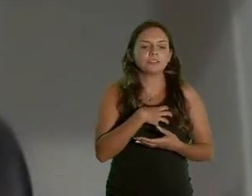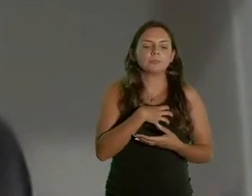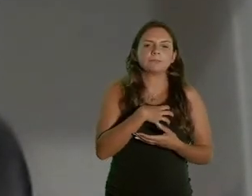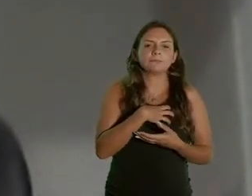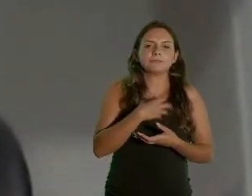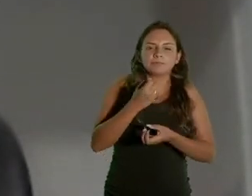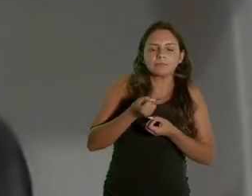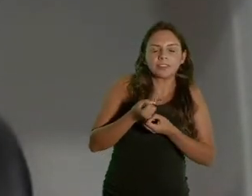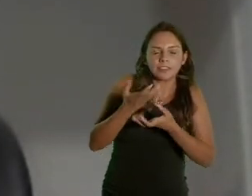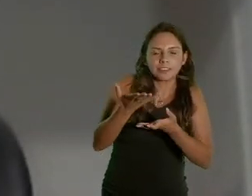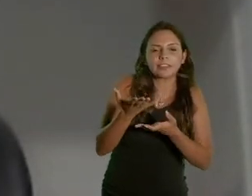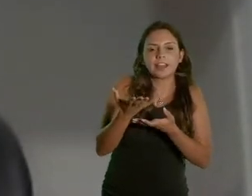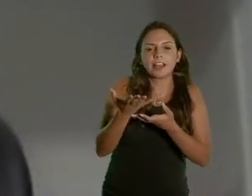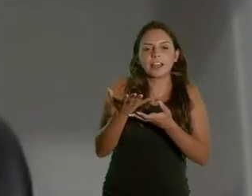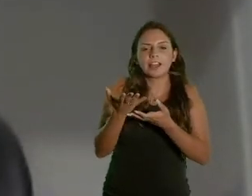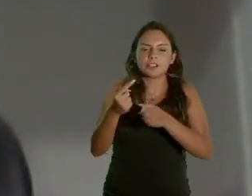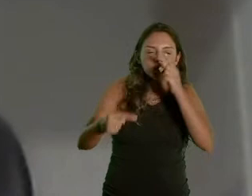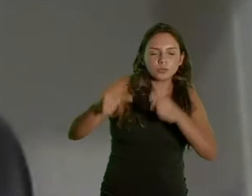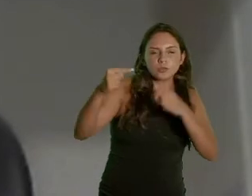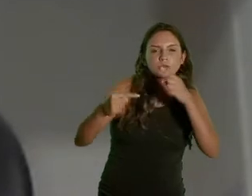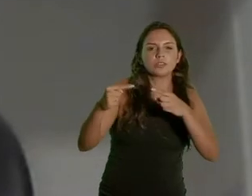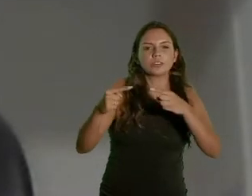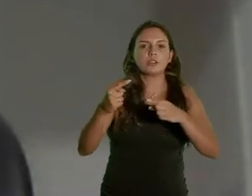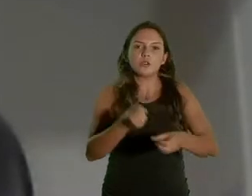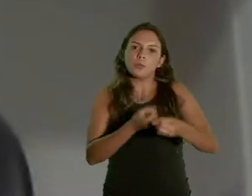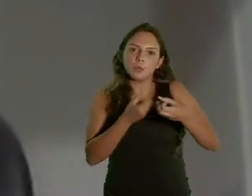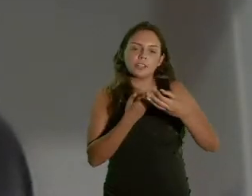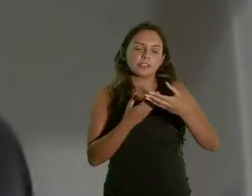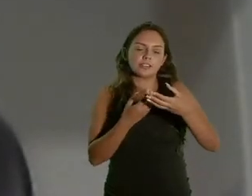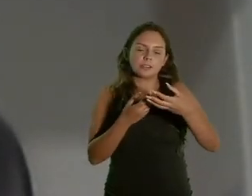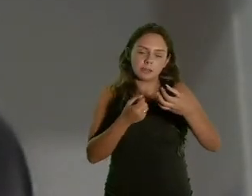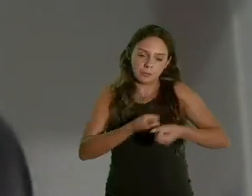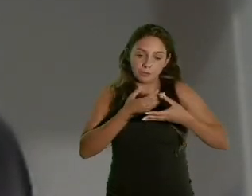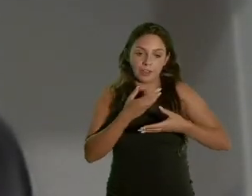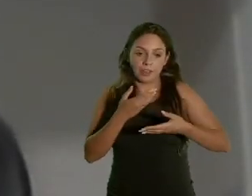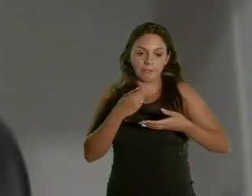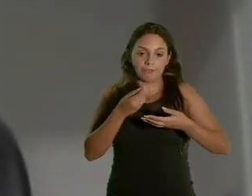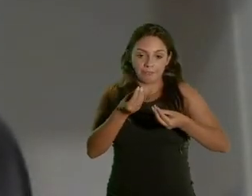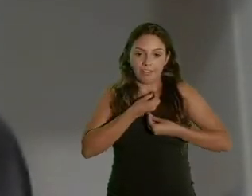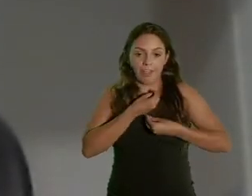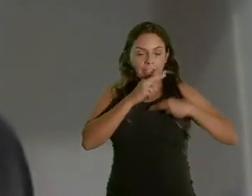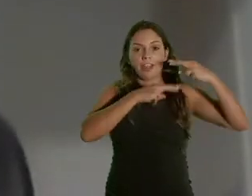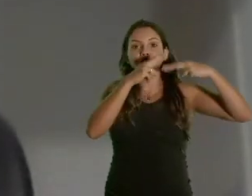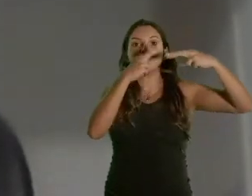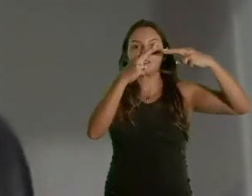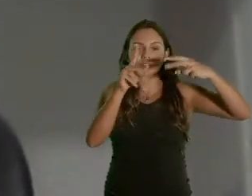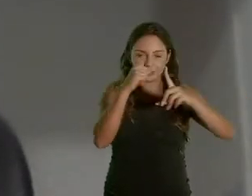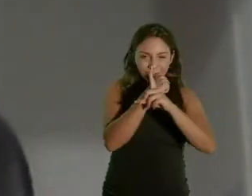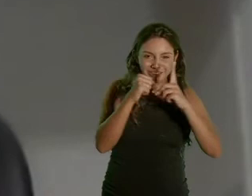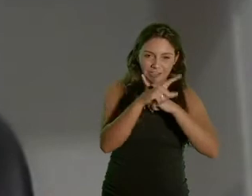para oferecer discussões, a poesia tem para oferecer revoluções, que é o que a gente precisa na